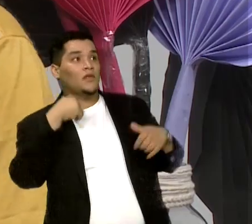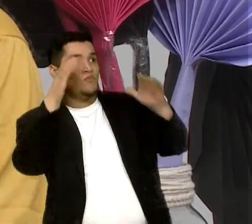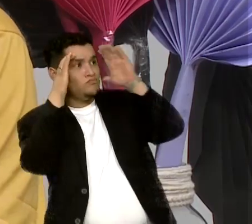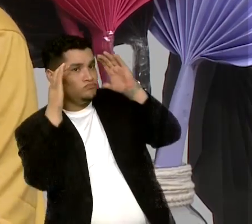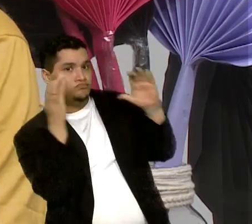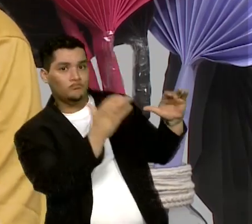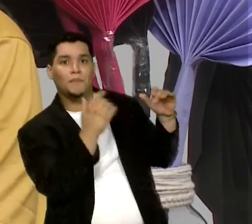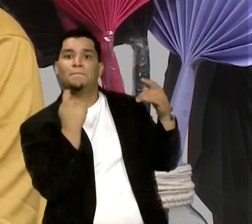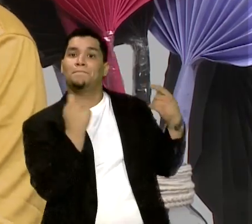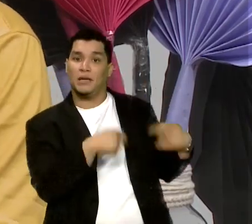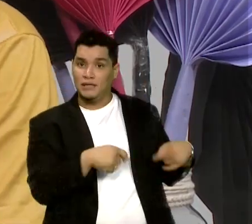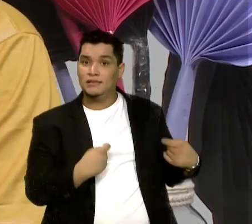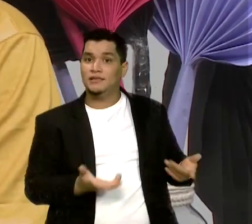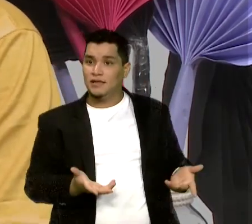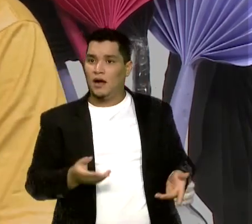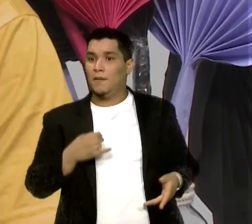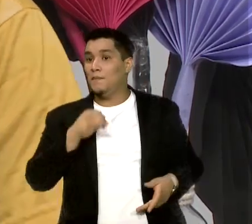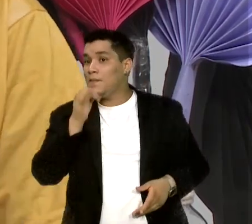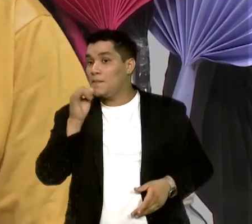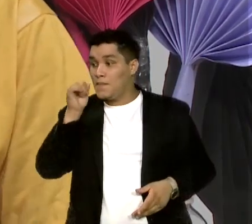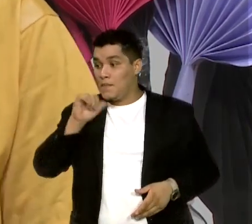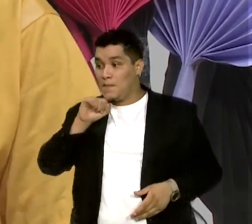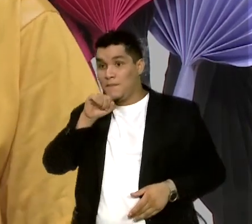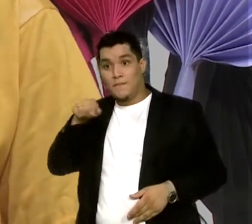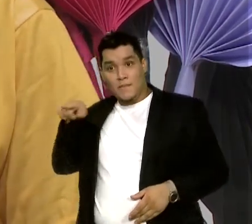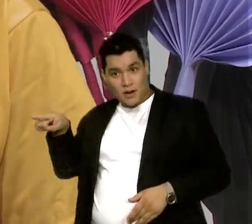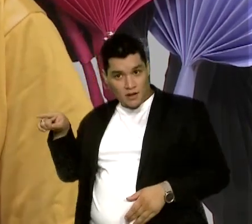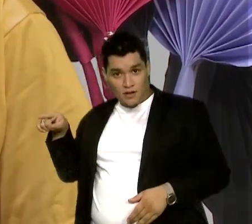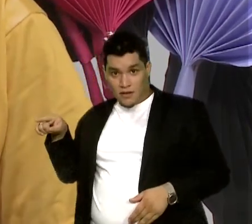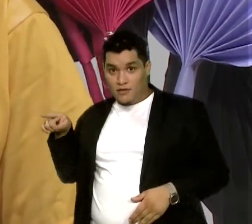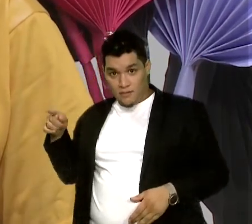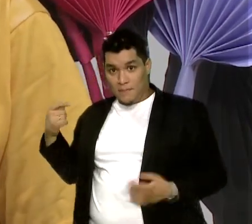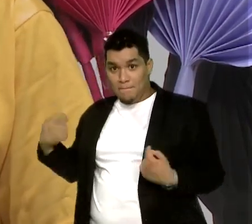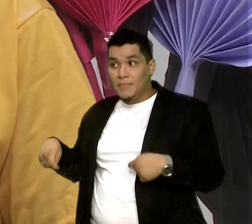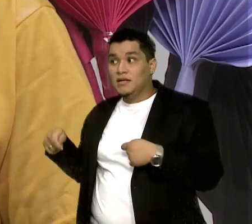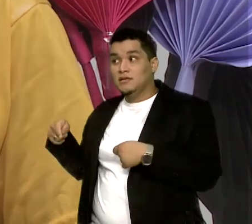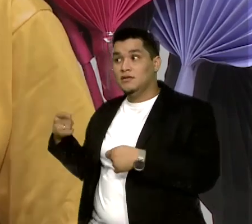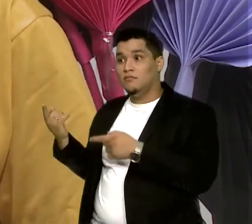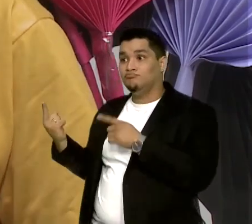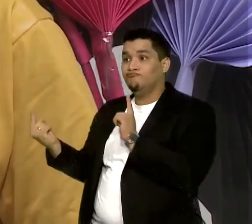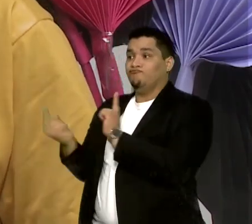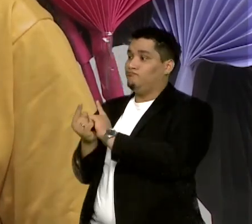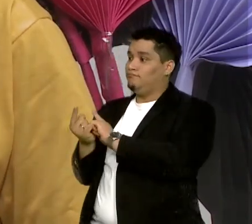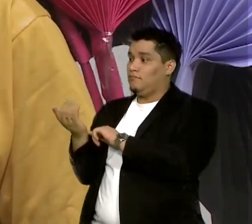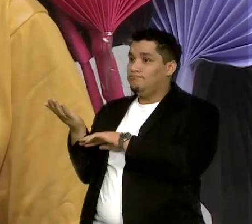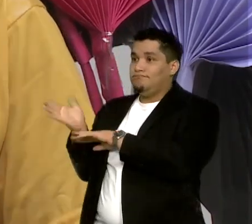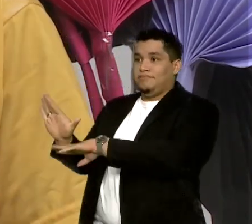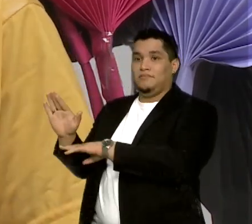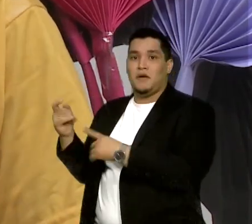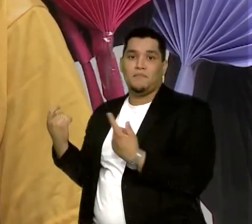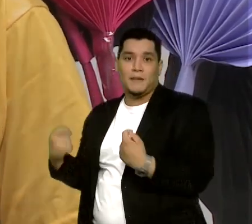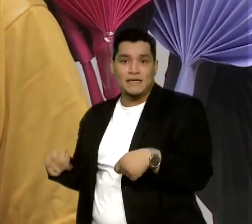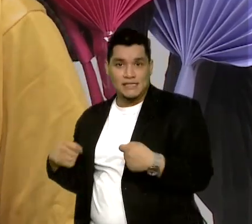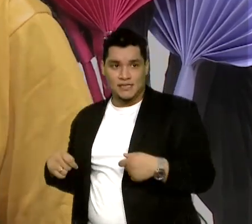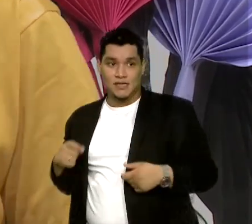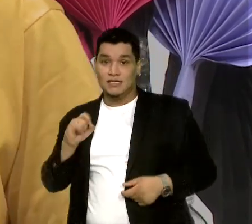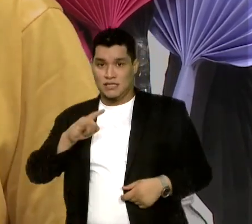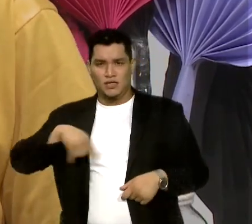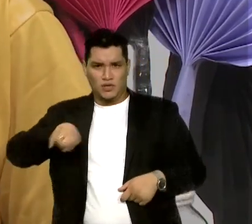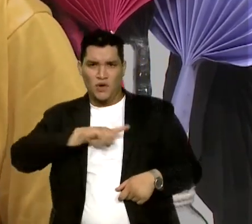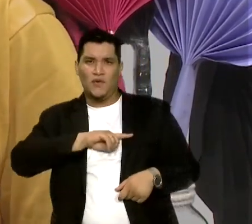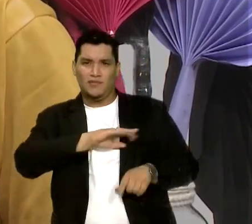né? As mães, por mais que o nosso atendimento primário seja as crianças, mas a gente conversa com as mães, a gente tenta sempre